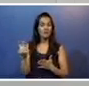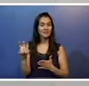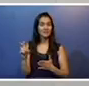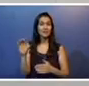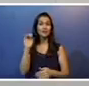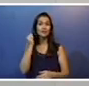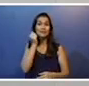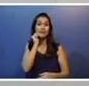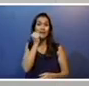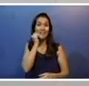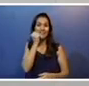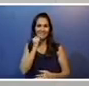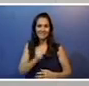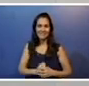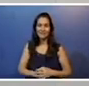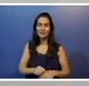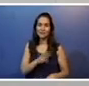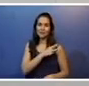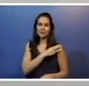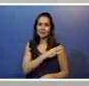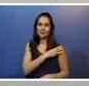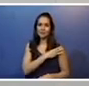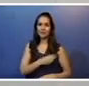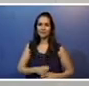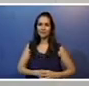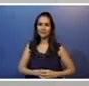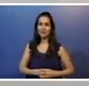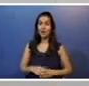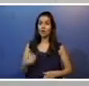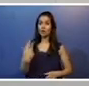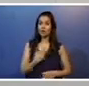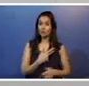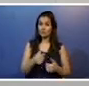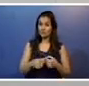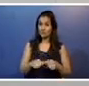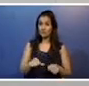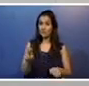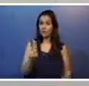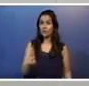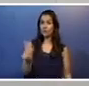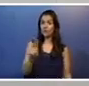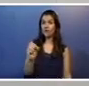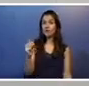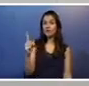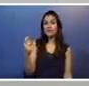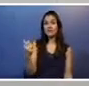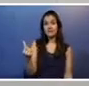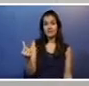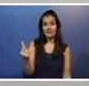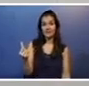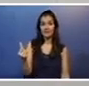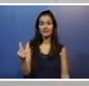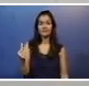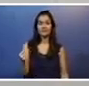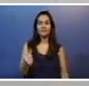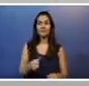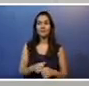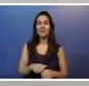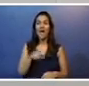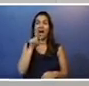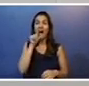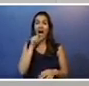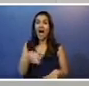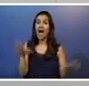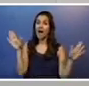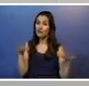de Ciências do terceiro ano. Estamos na unidade 16, as aves e o